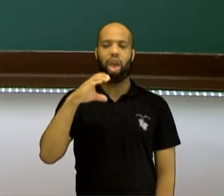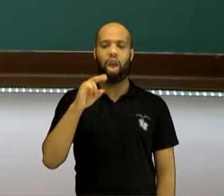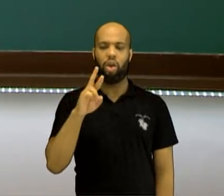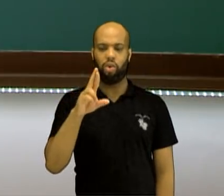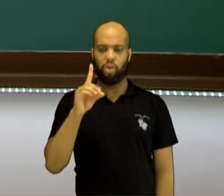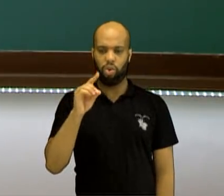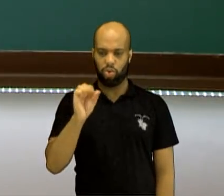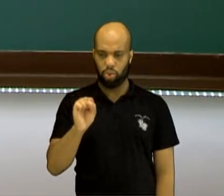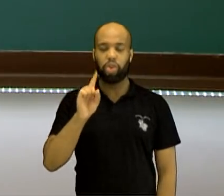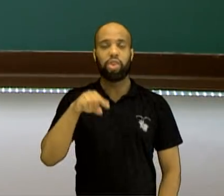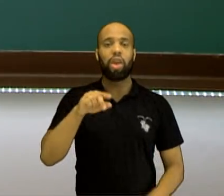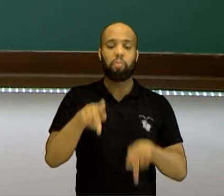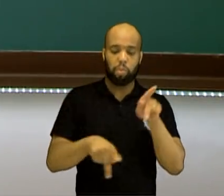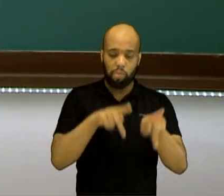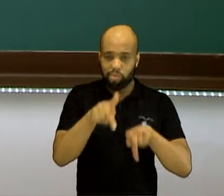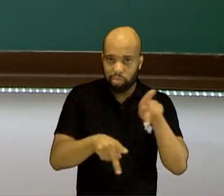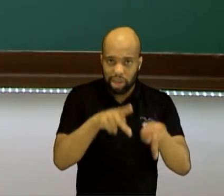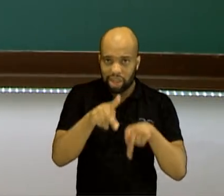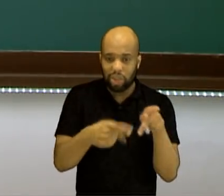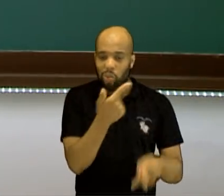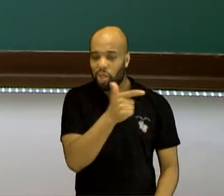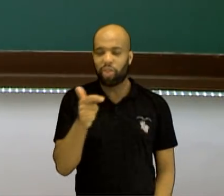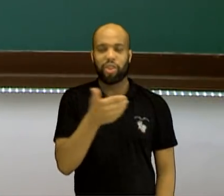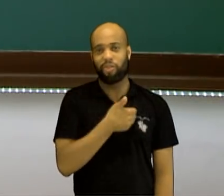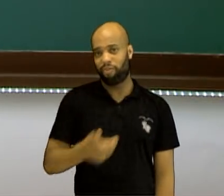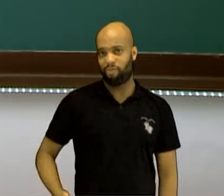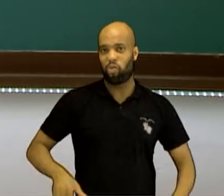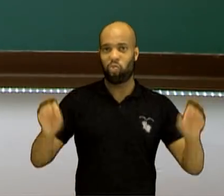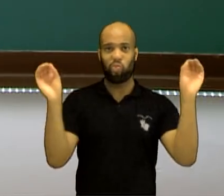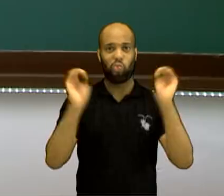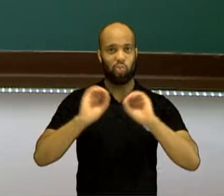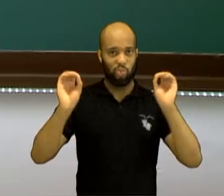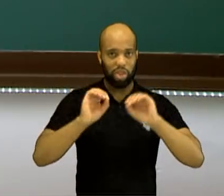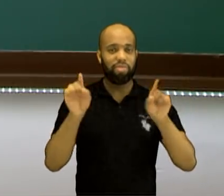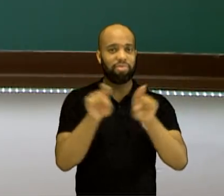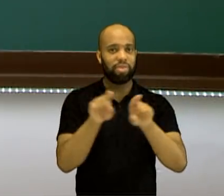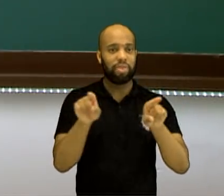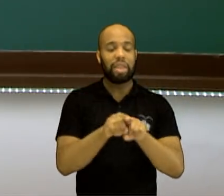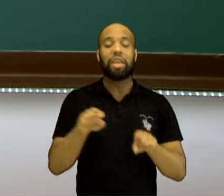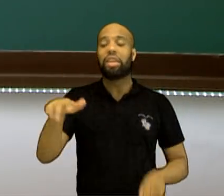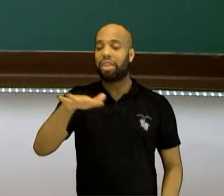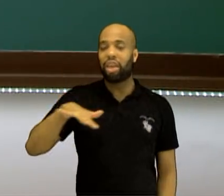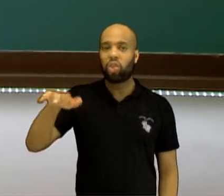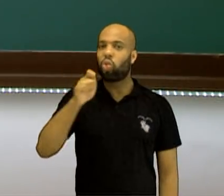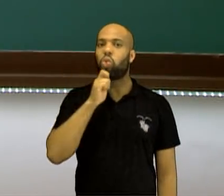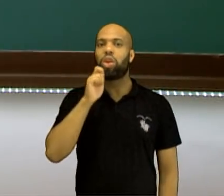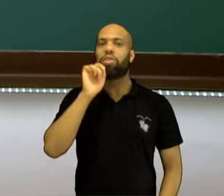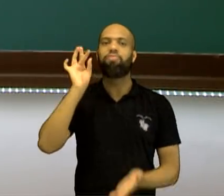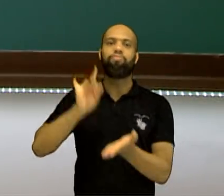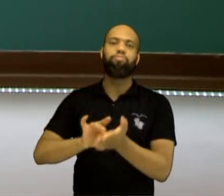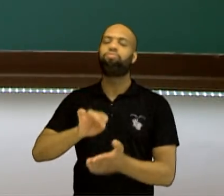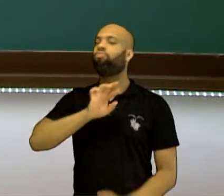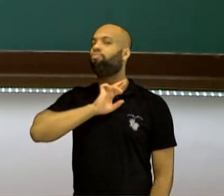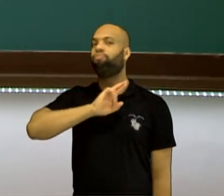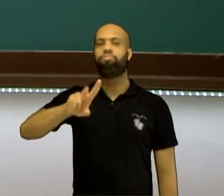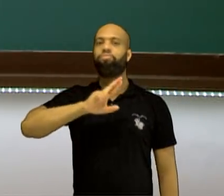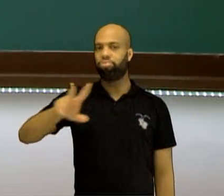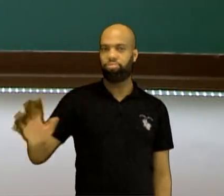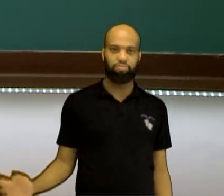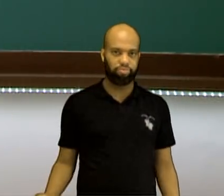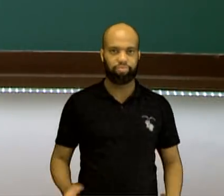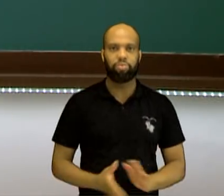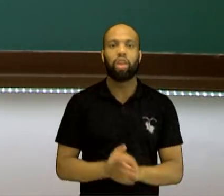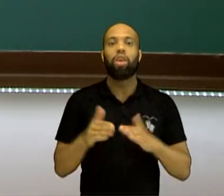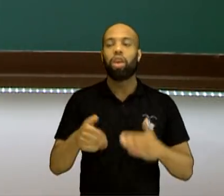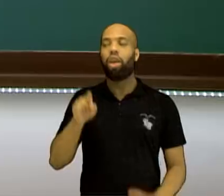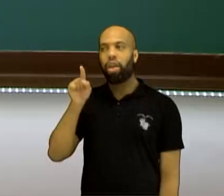uma população, uma nação sem governo e com um território que ainda não foi fixado definitivamente. Então